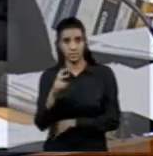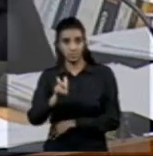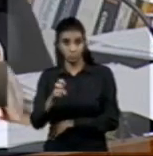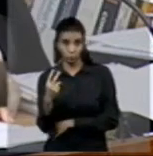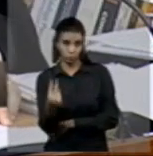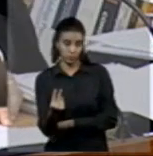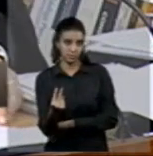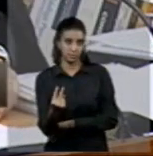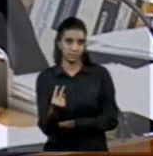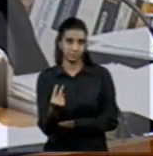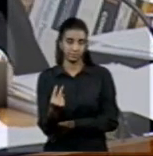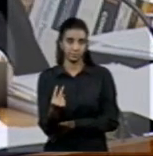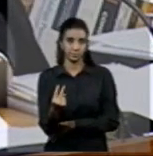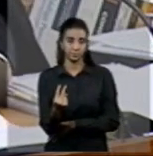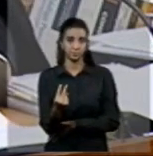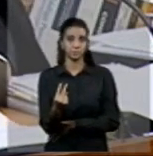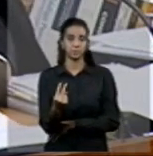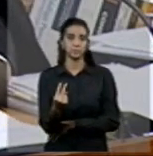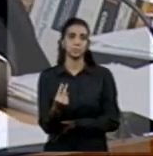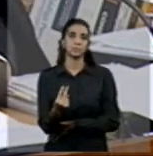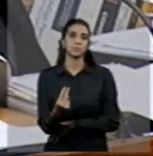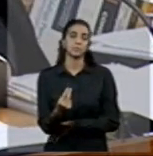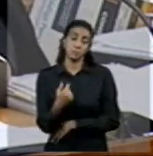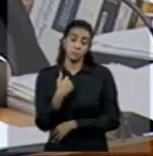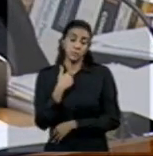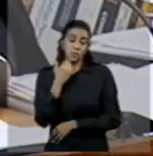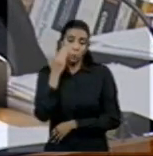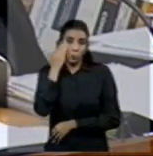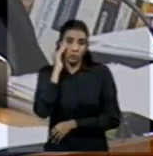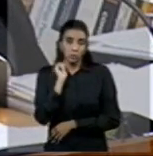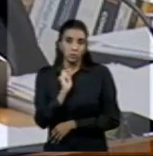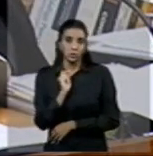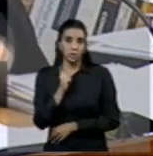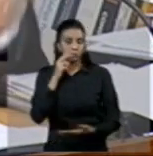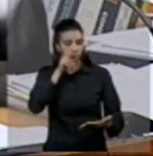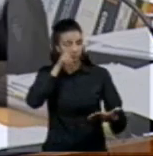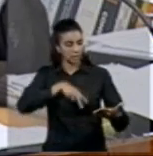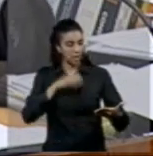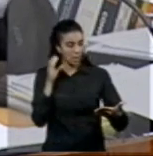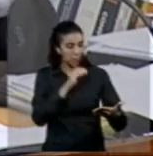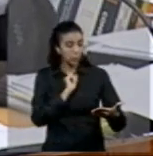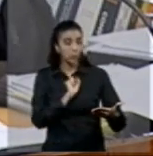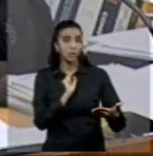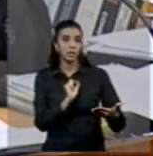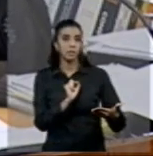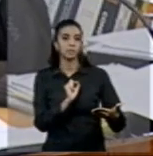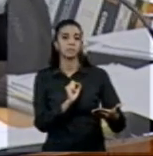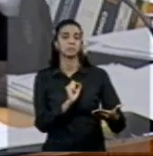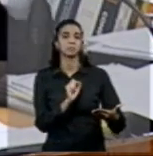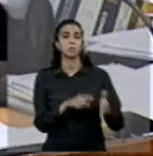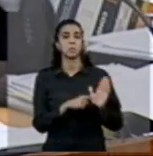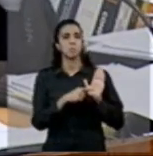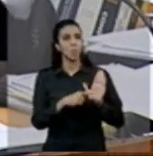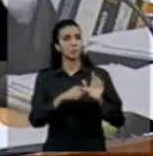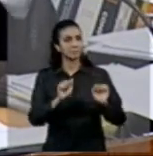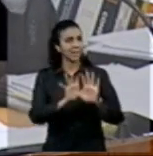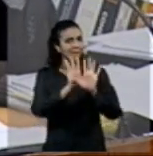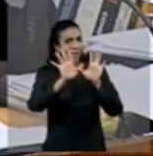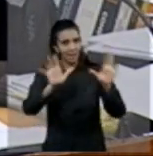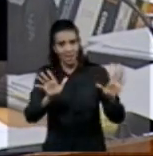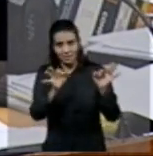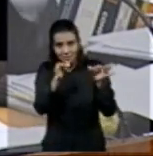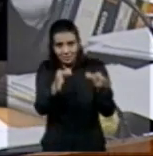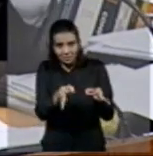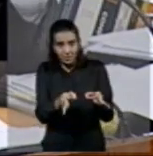958-252, que entendo também aqui rapidamente, que demonstra de forma clara a